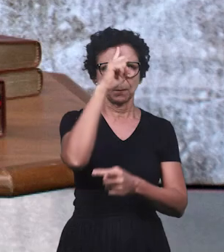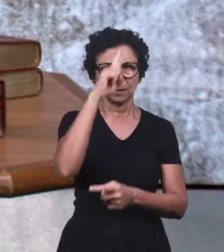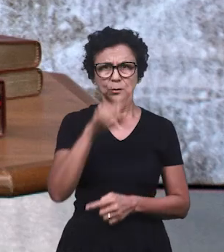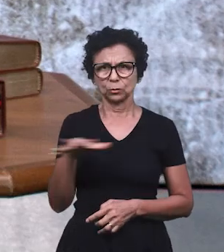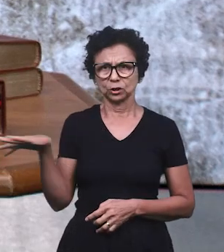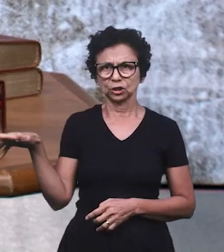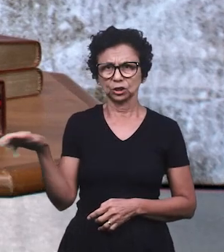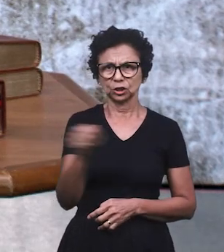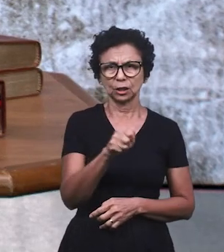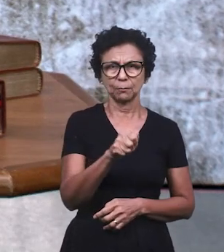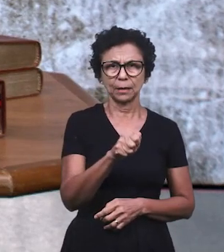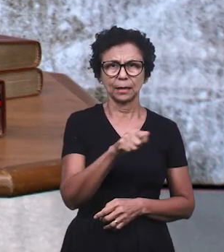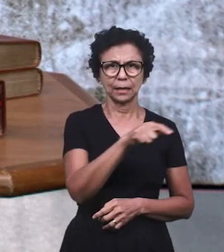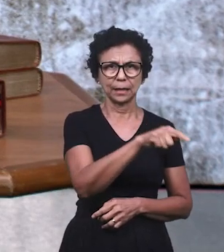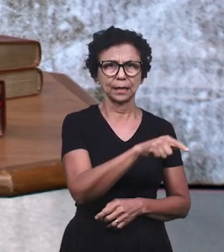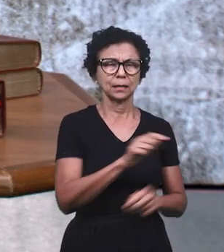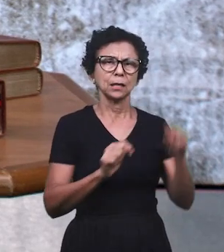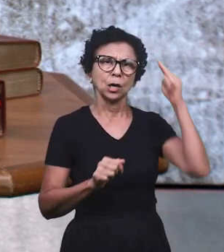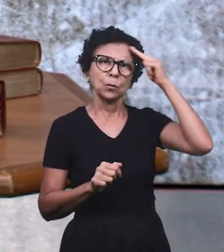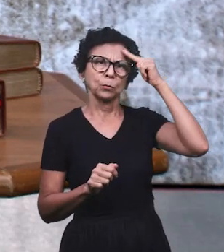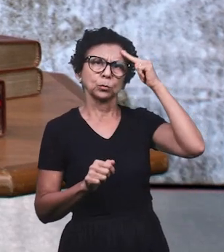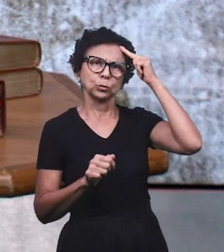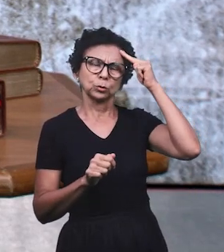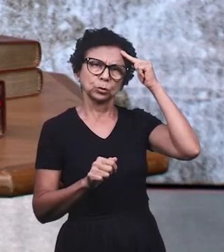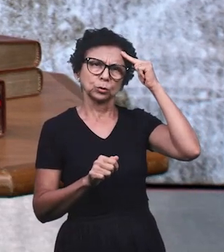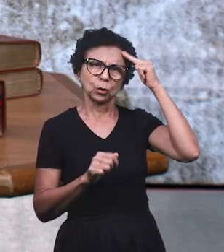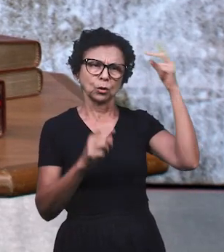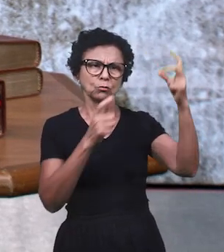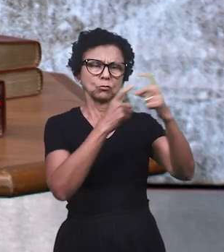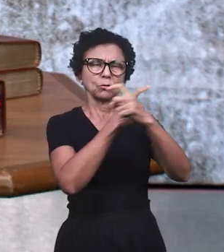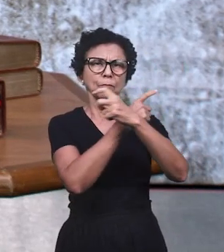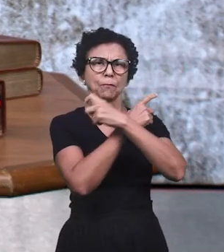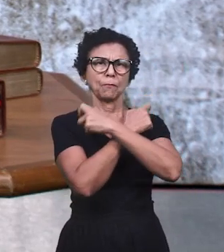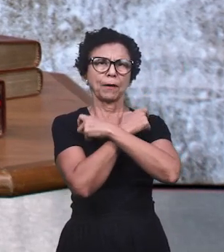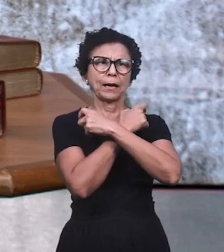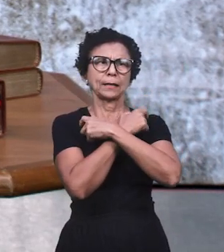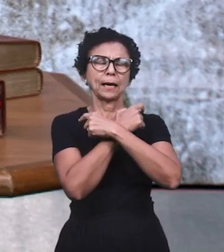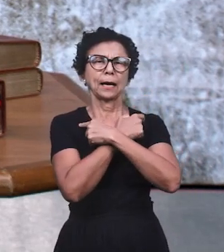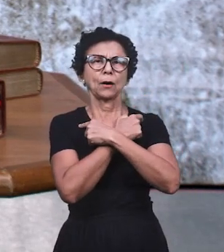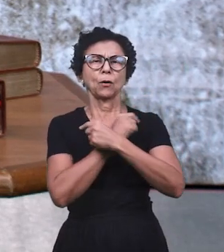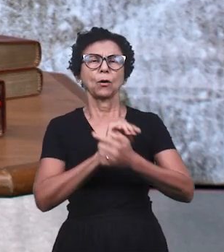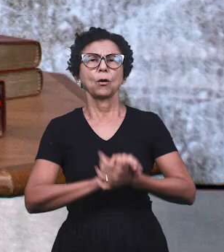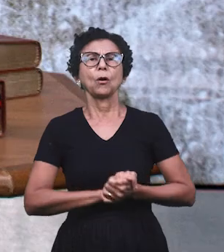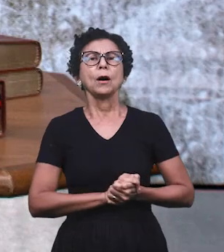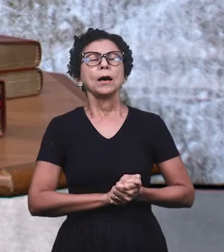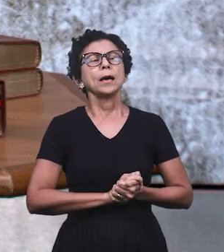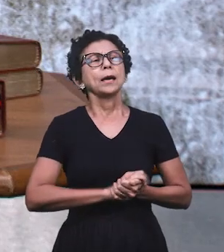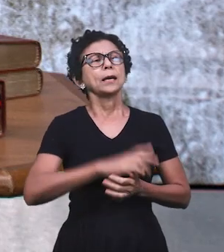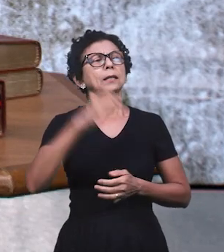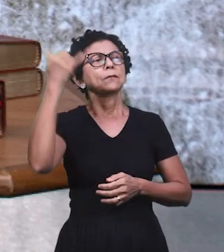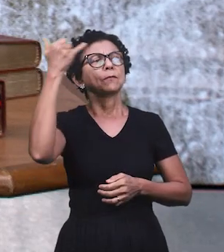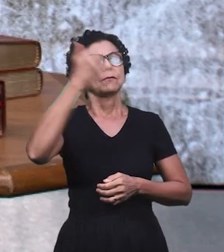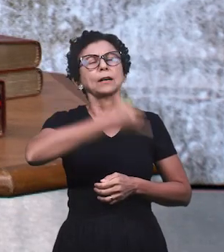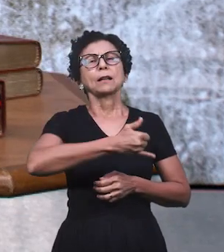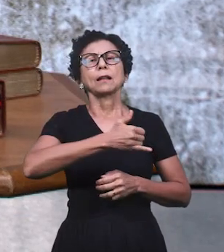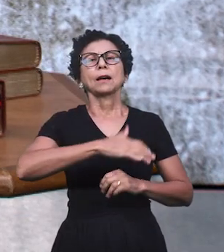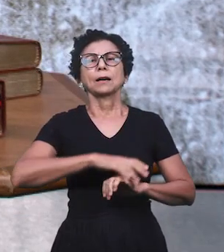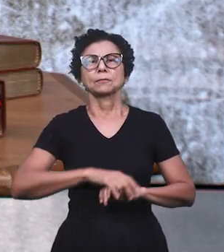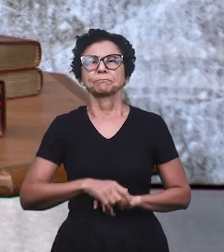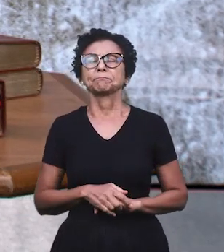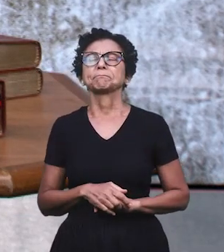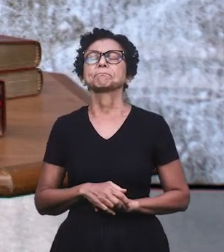Faraó. E ali, cheio do Espírito de Deus, ele interpretou os sonhos que Faraó teve,